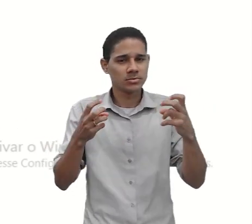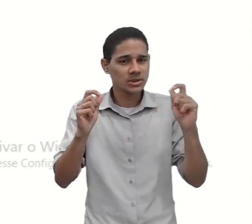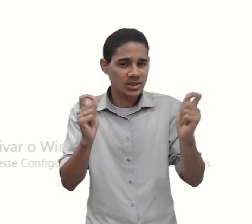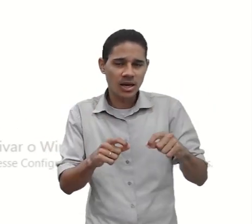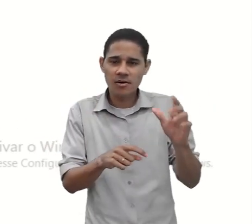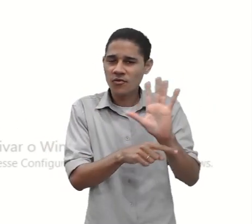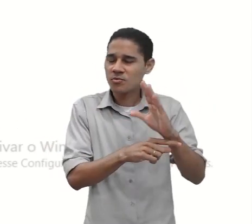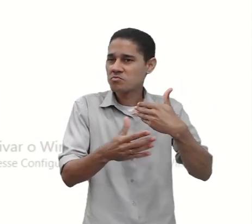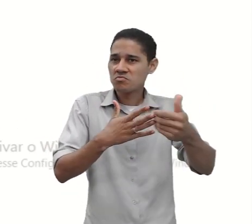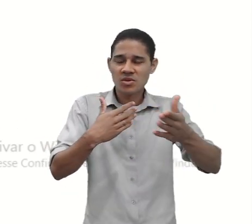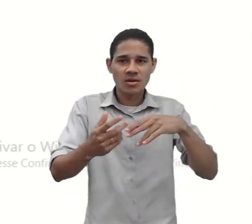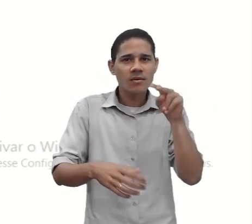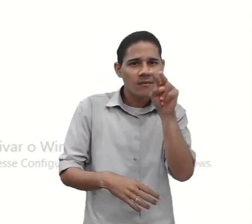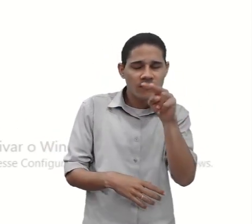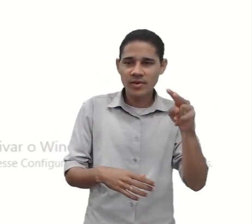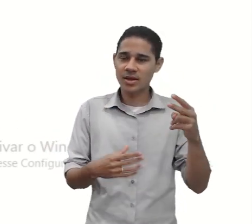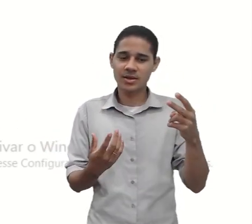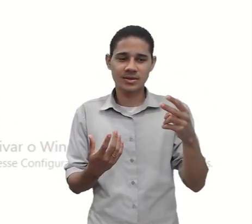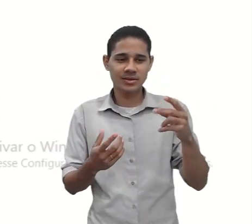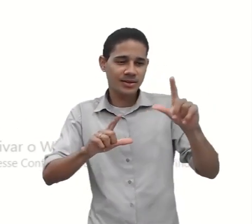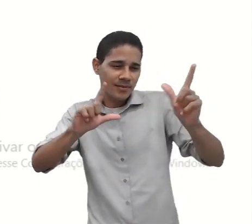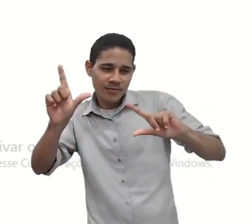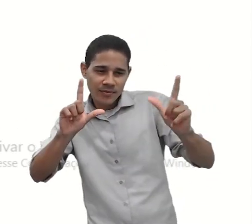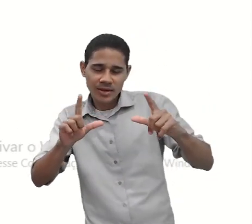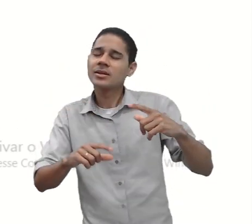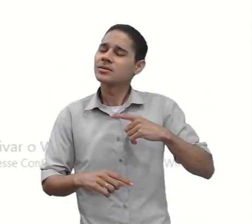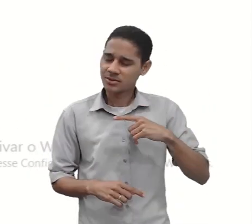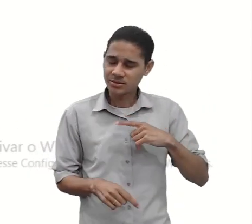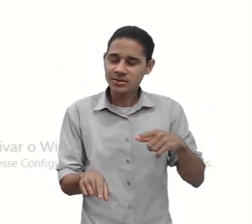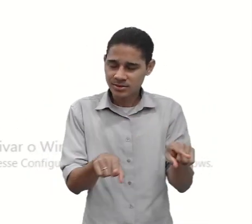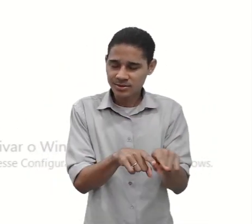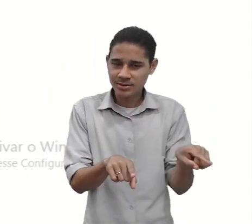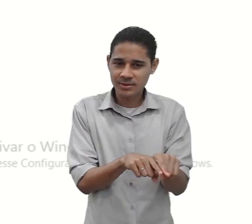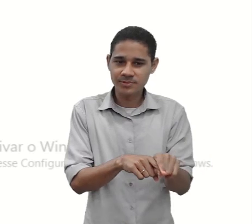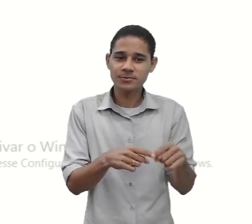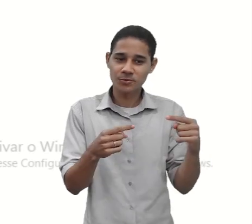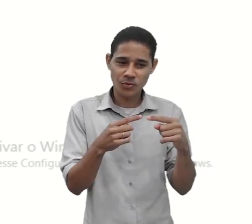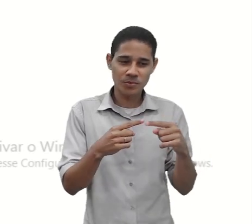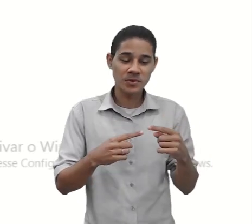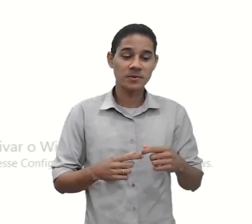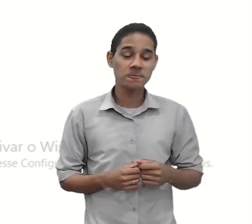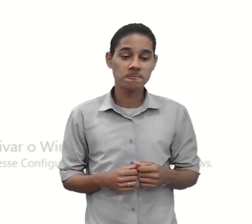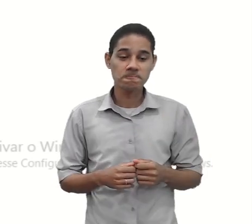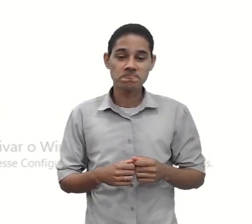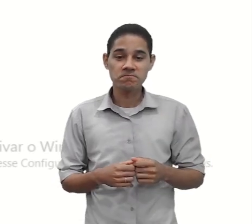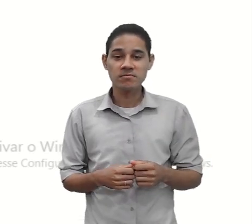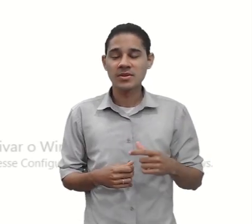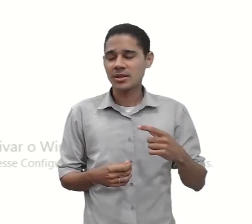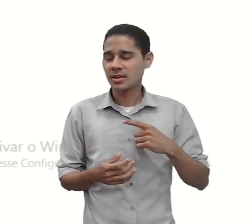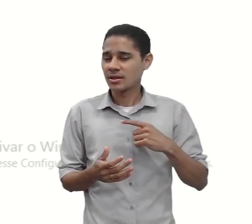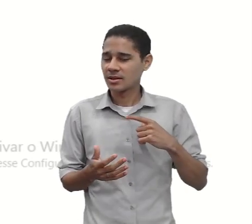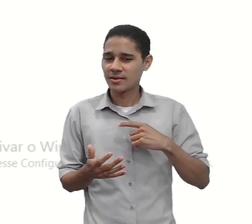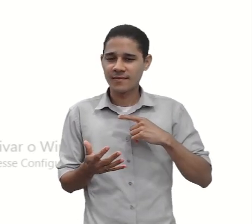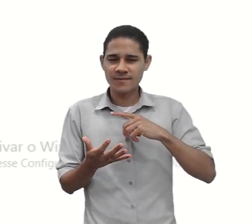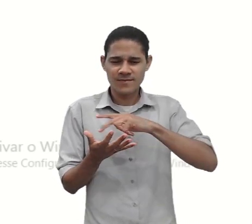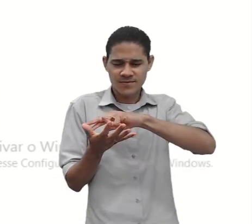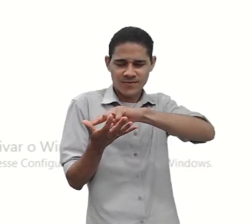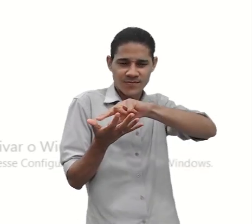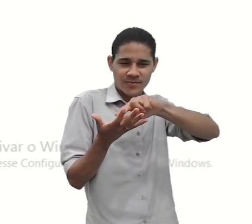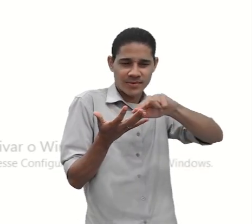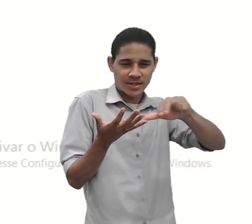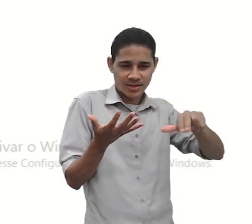qualquer filme que você veja, em qualquer comercial. A TV também se apropriou muito desses planos cinematográficos. Existem vários nomes,